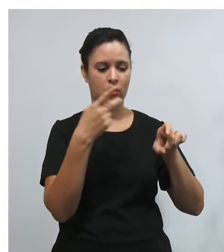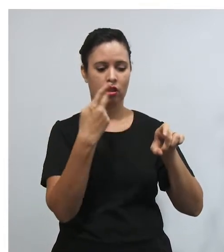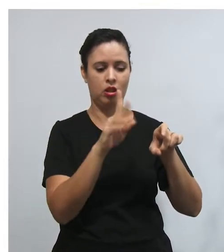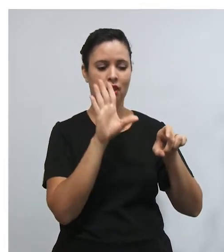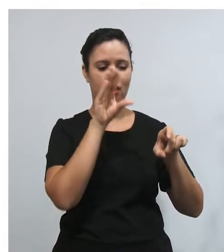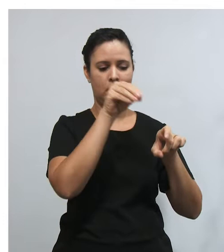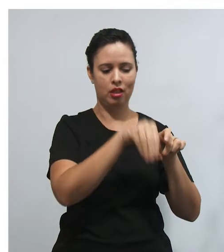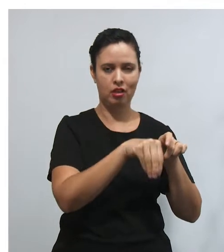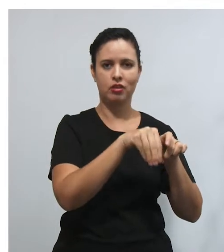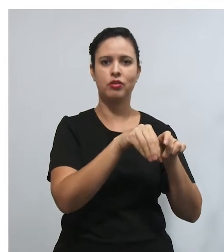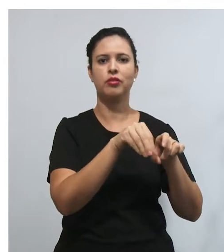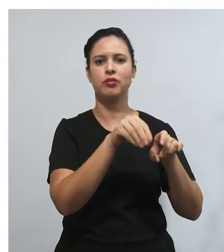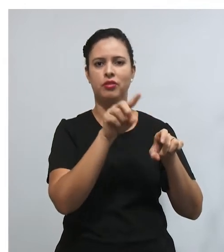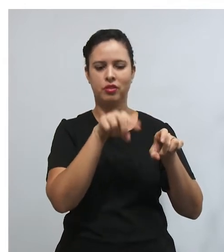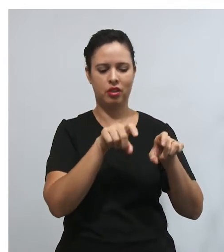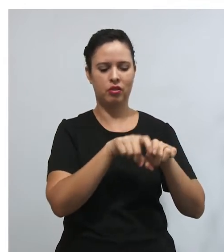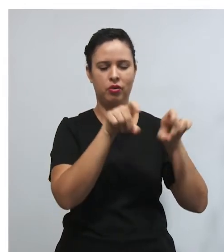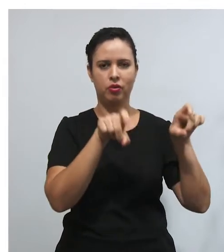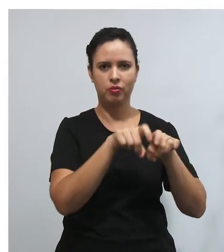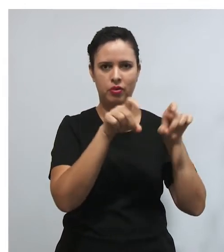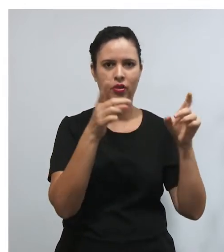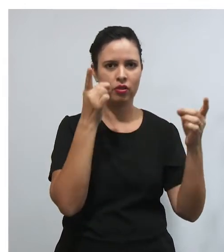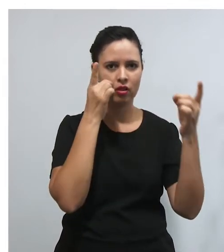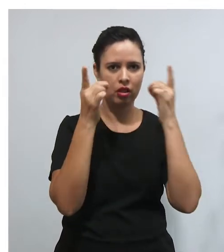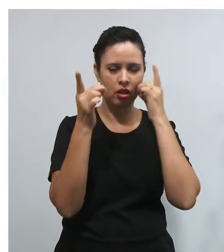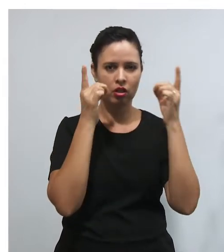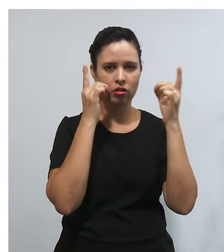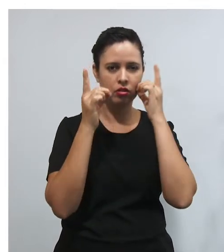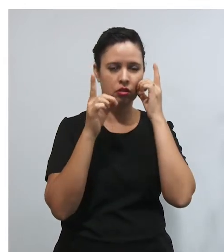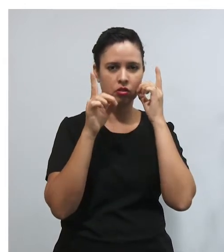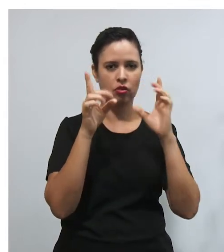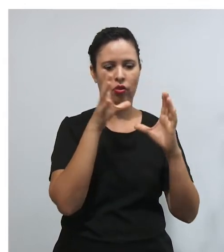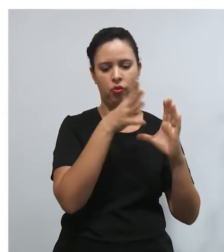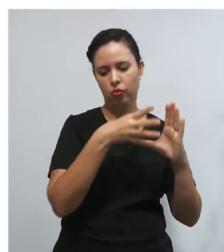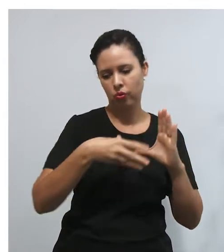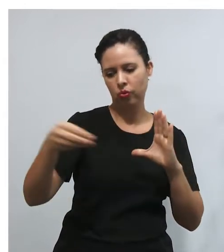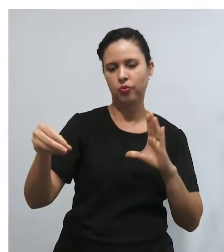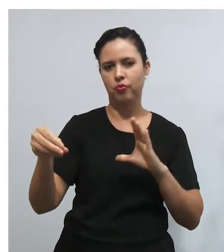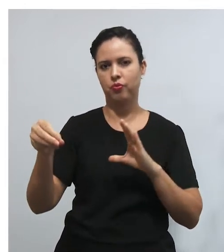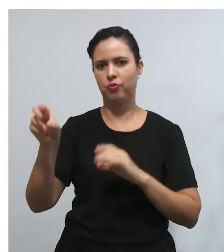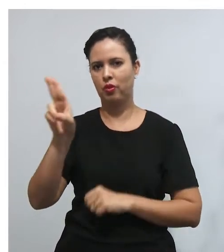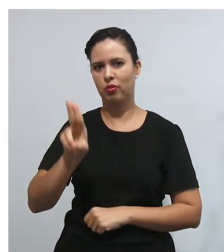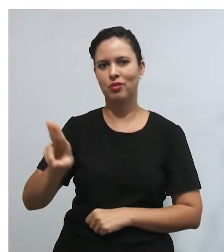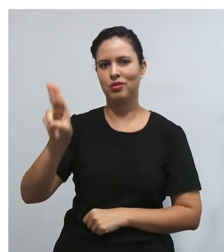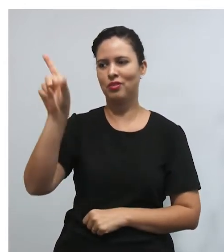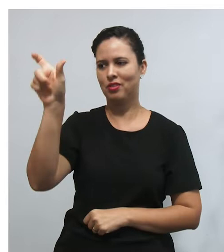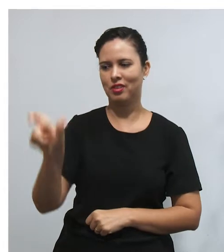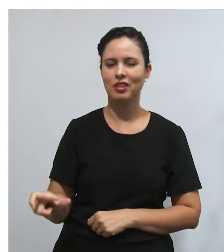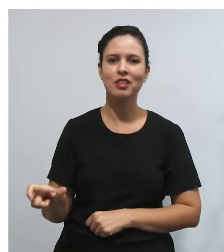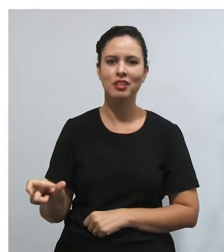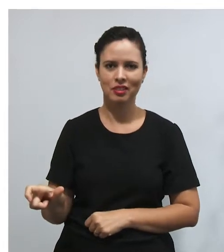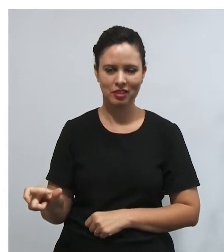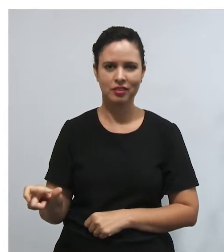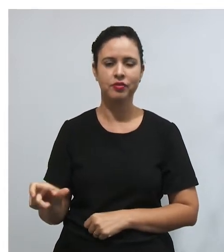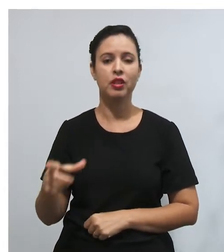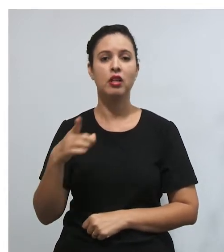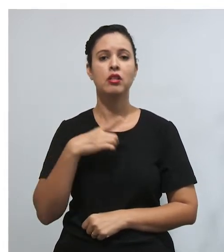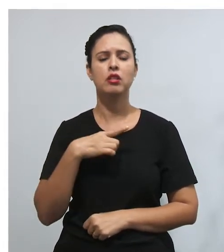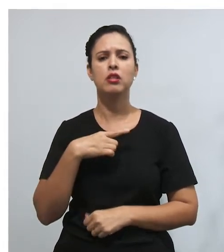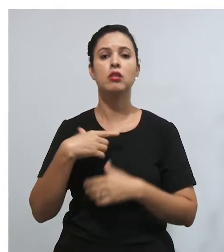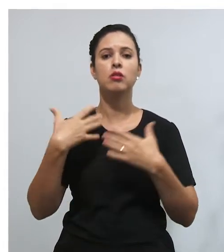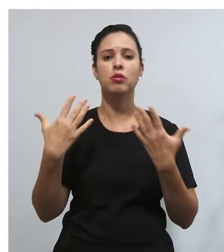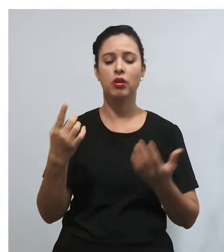do computador para o usuário. O fluxo, digamos assim, é o contrário, né? E aí a gente tem aqui